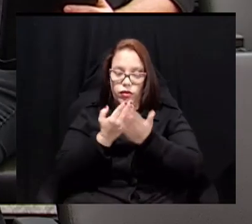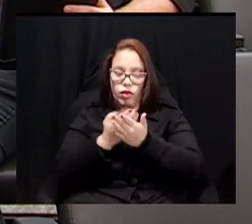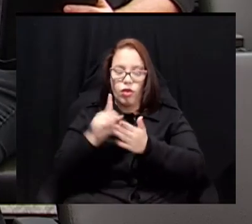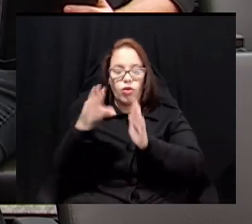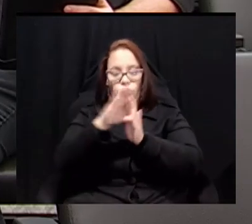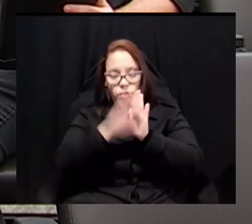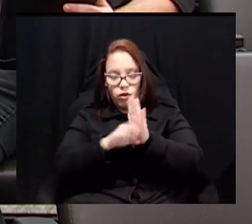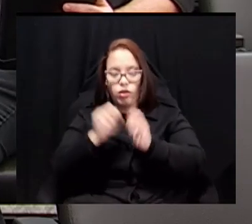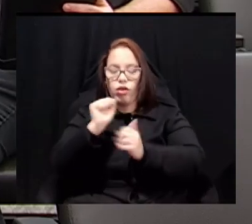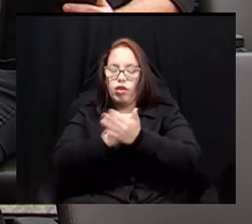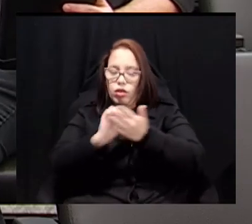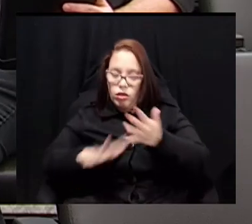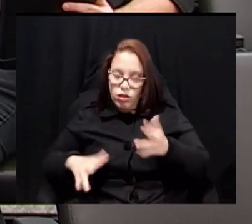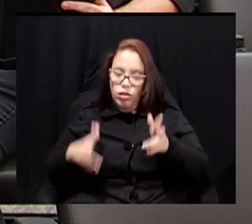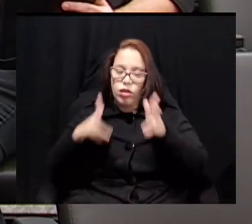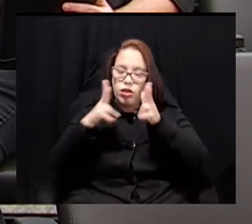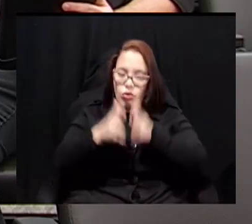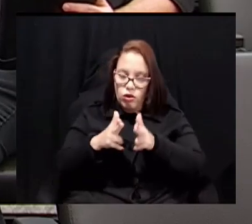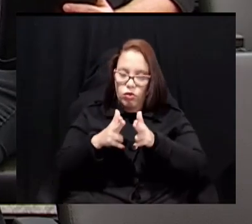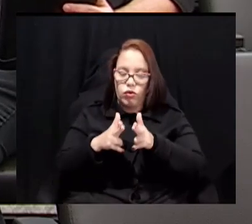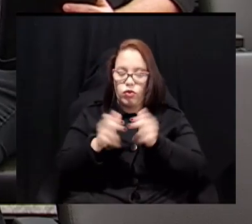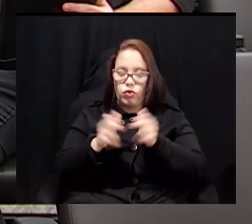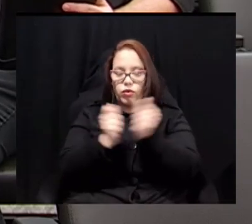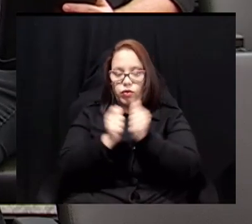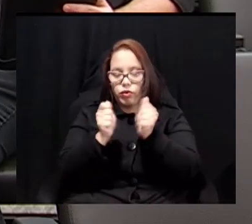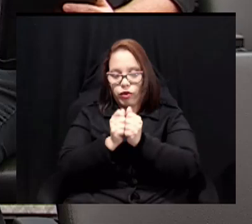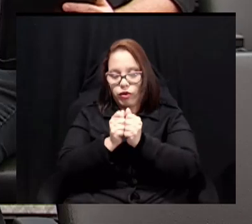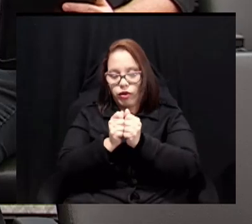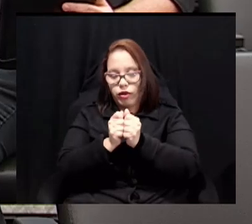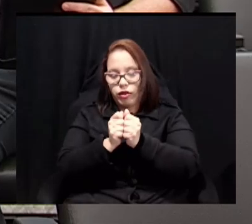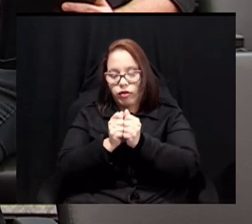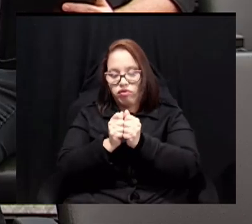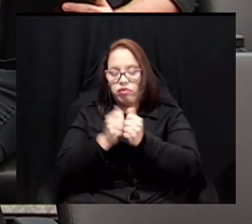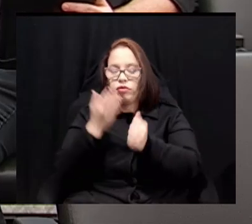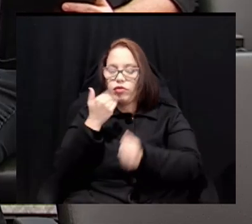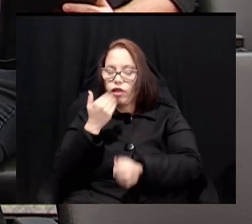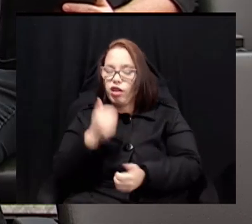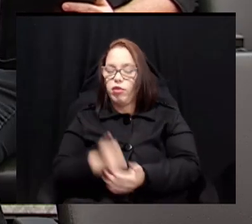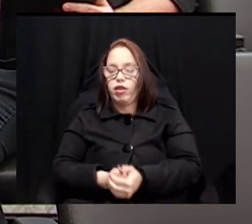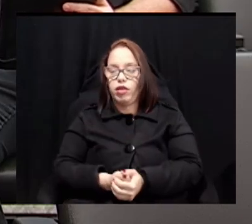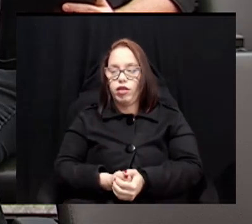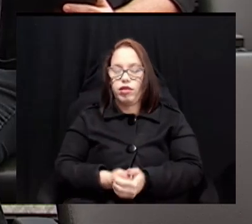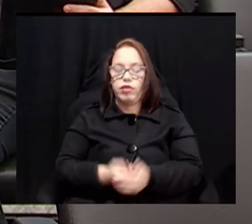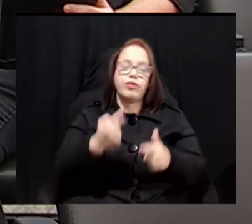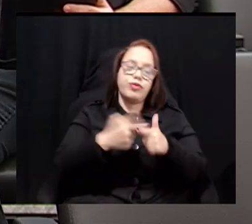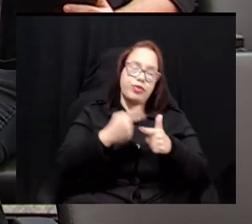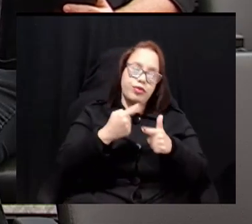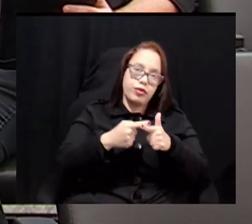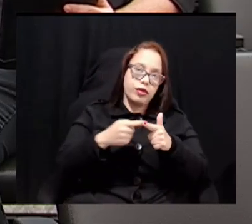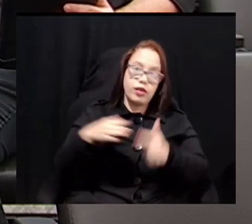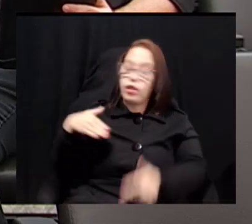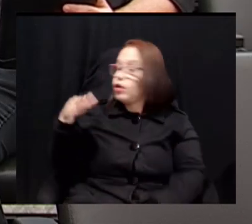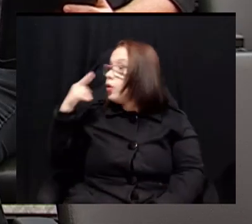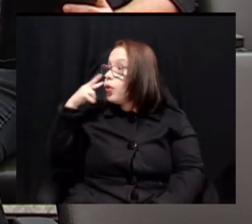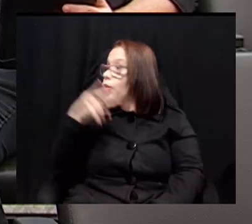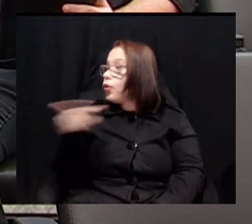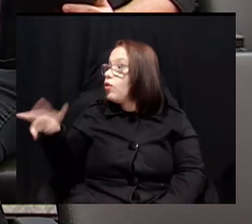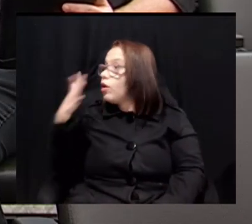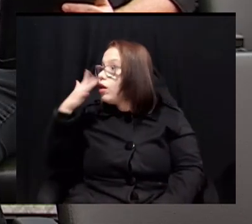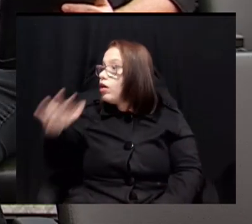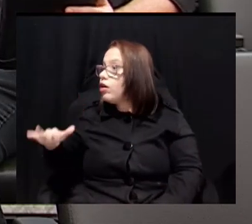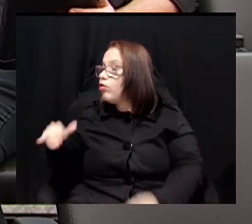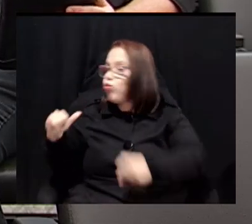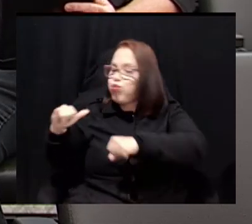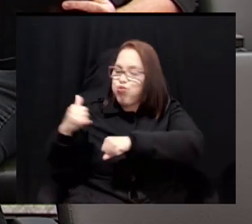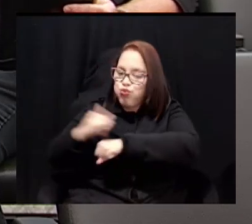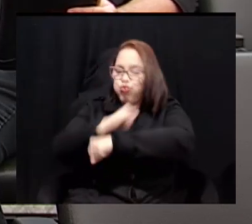atividades afim junto com a alimentação. Porque hoje em dia, cada vez mais a gente vê várias crianças com obesidade infantil, né,